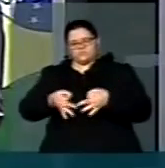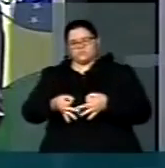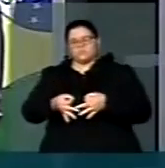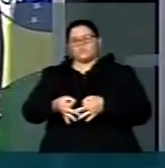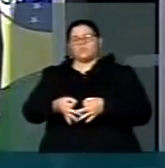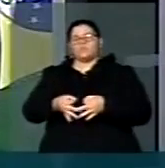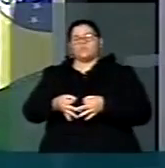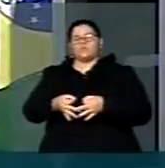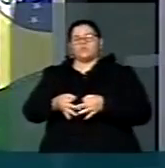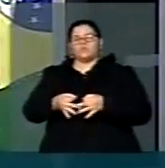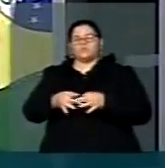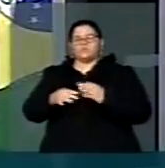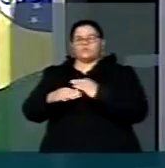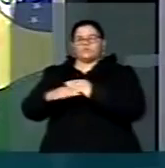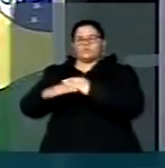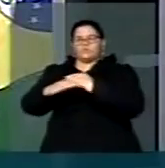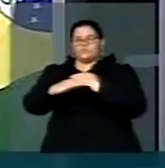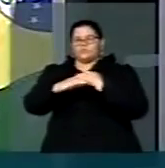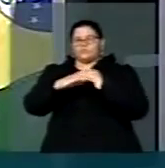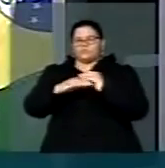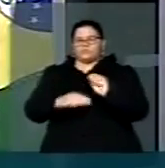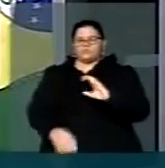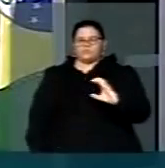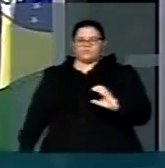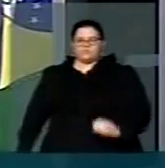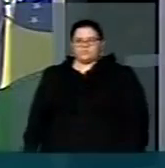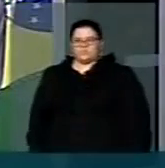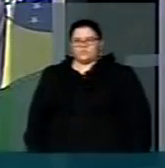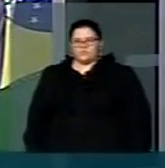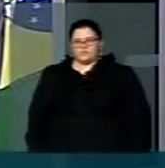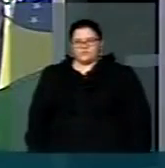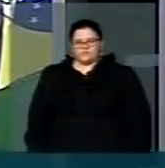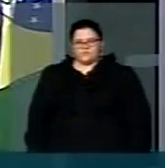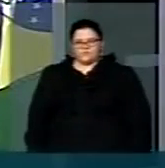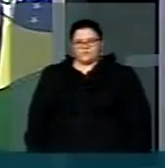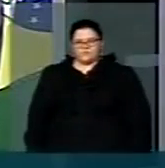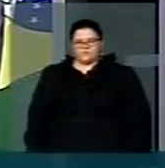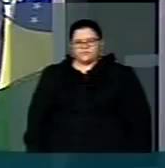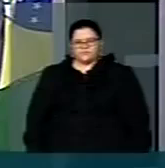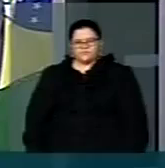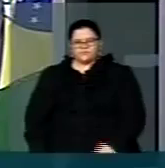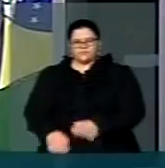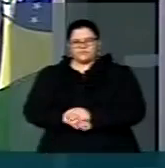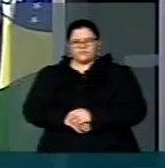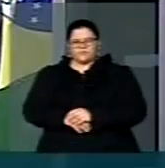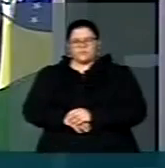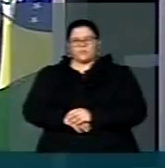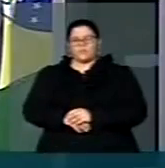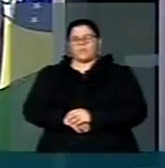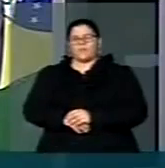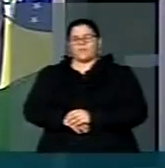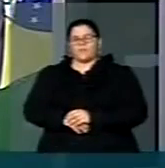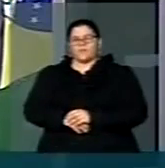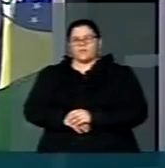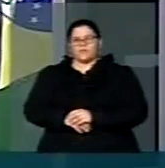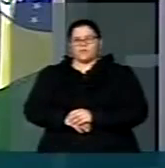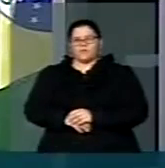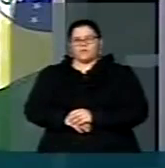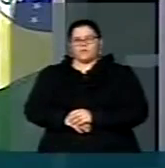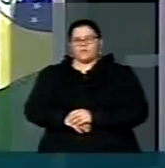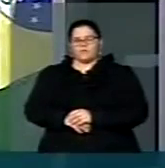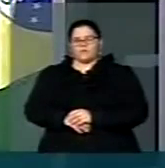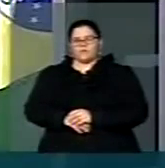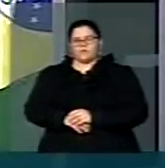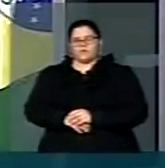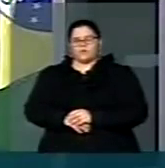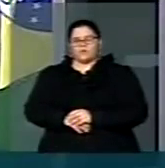condições para todos os adolescentes. O critério de fixação da maioria penal é social, cultural e